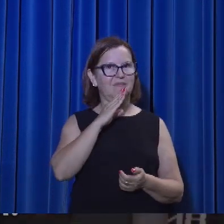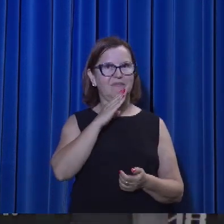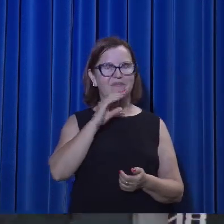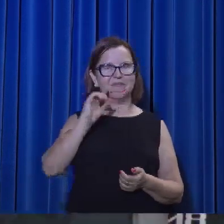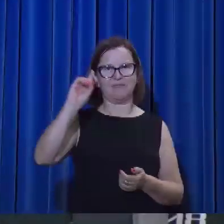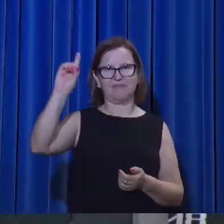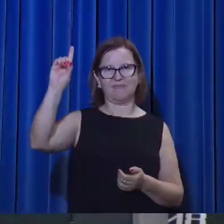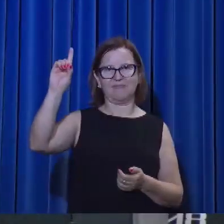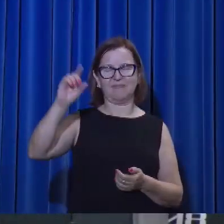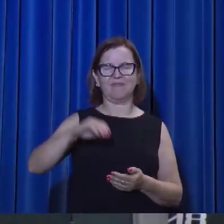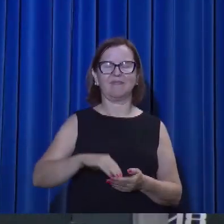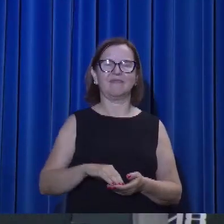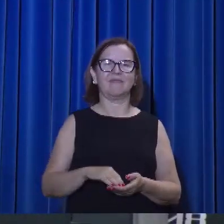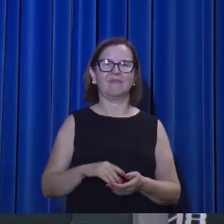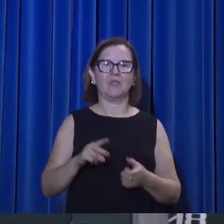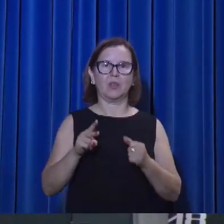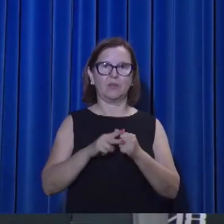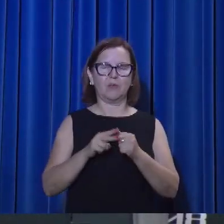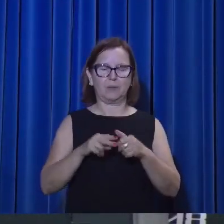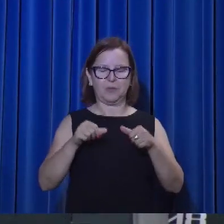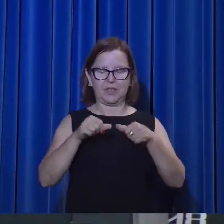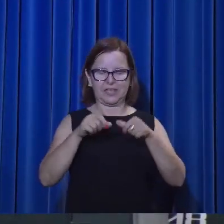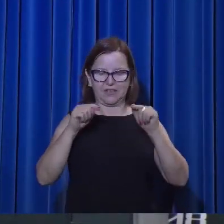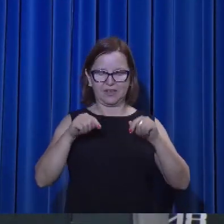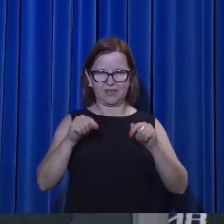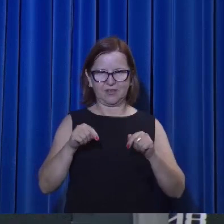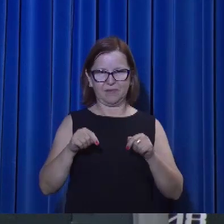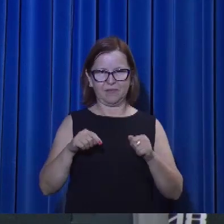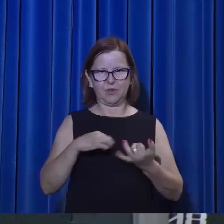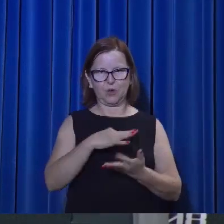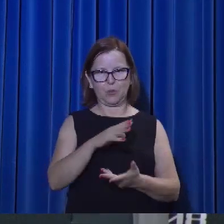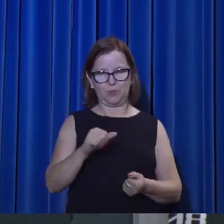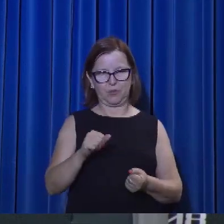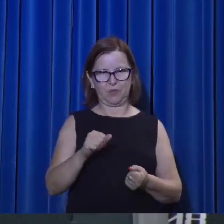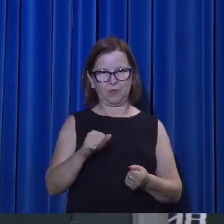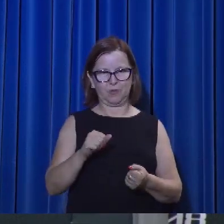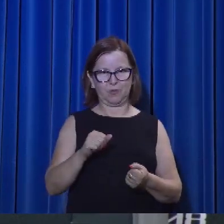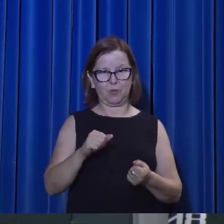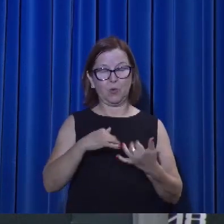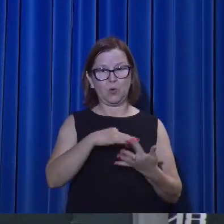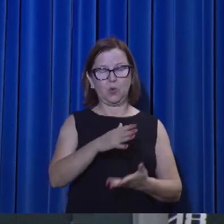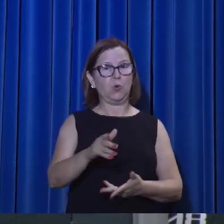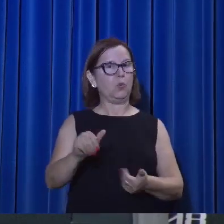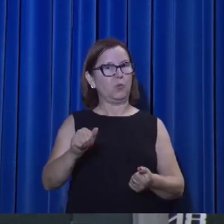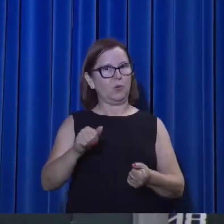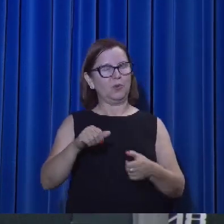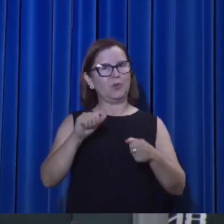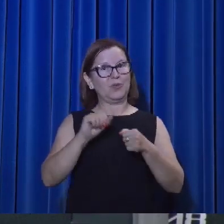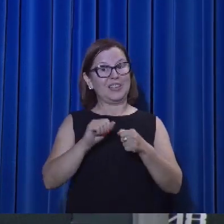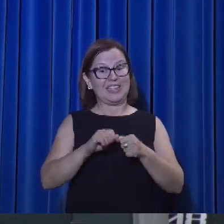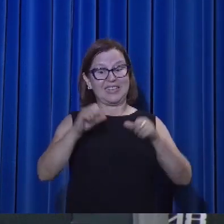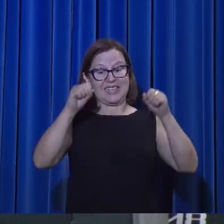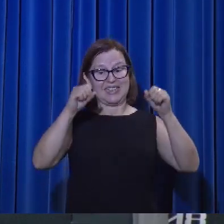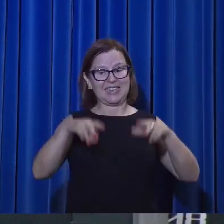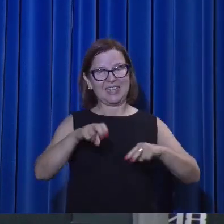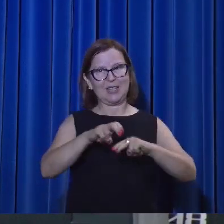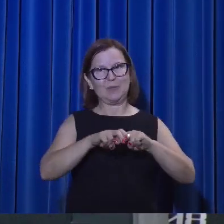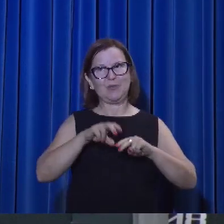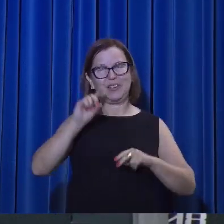O Verbo estava no mundo. O mundo foi feito por intermédio dele, mas o mundo não o